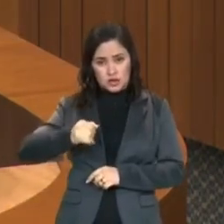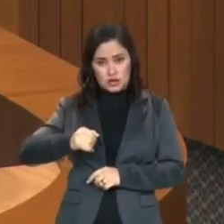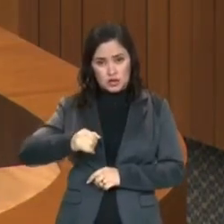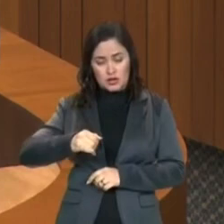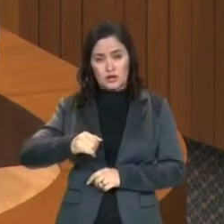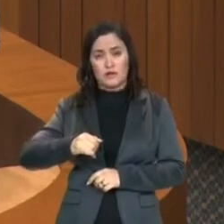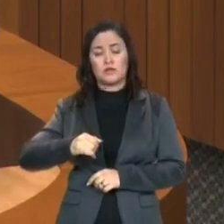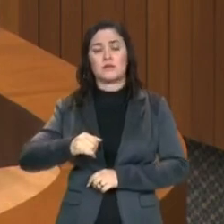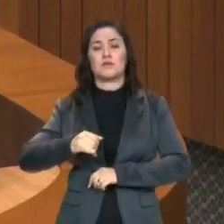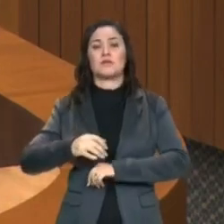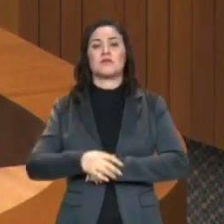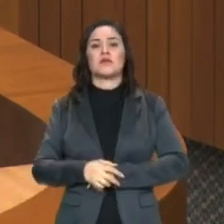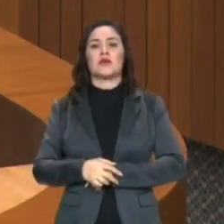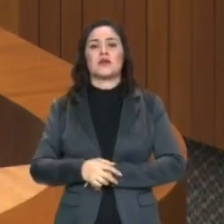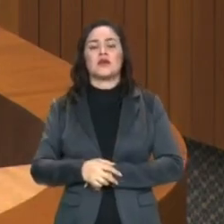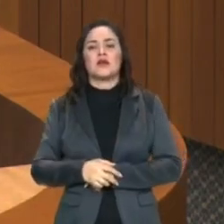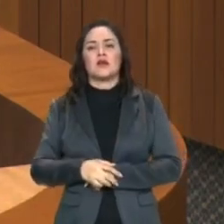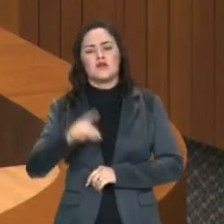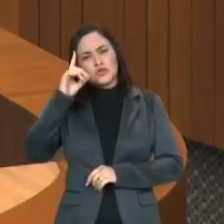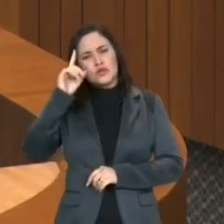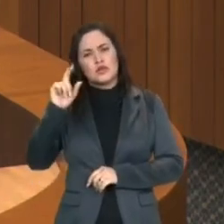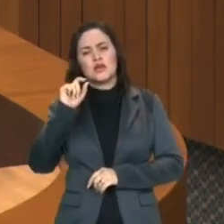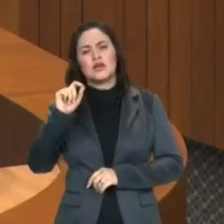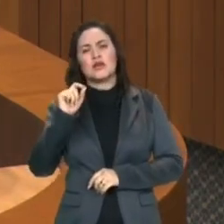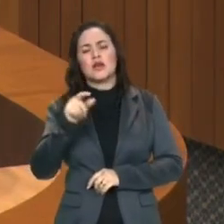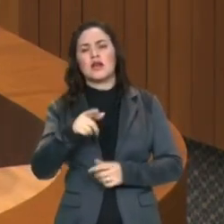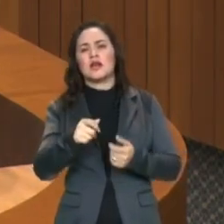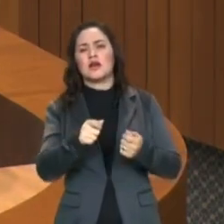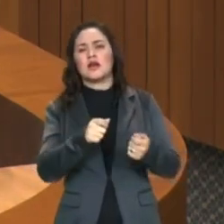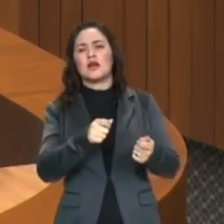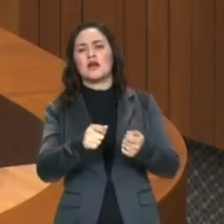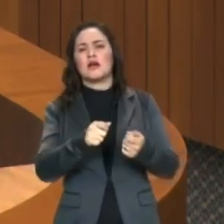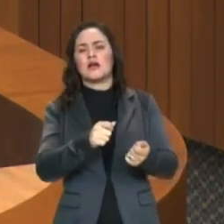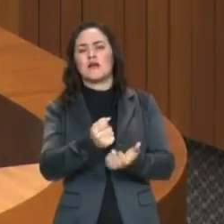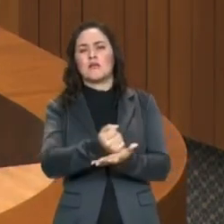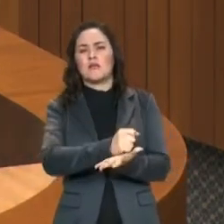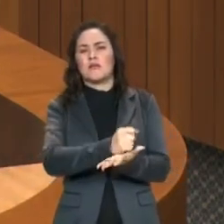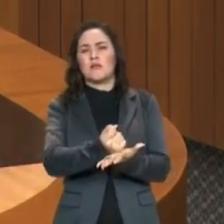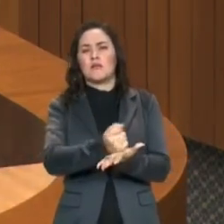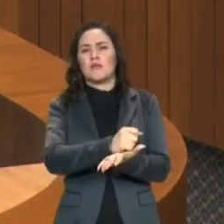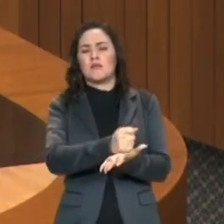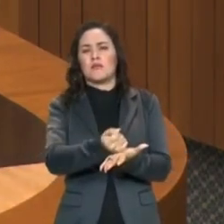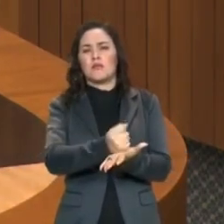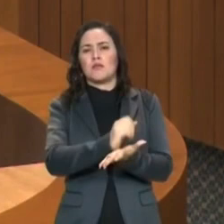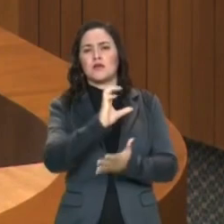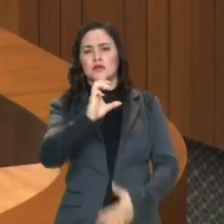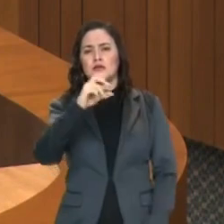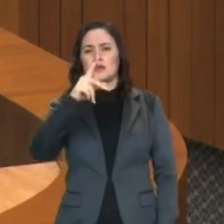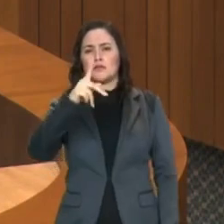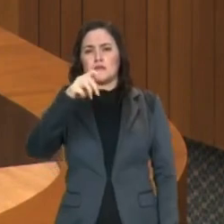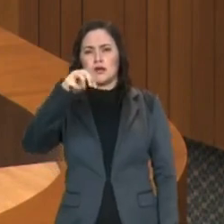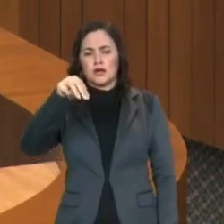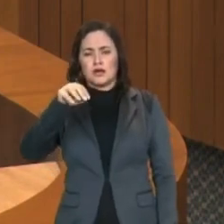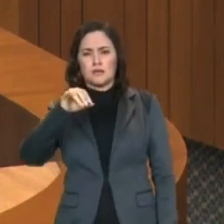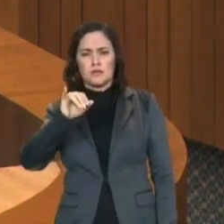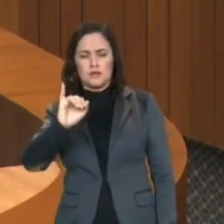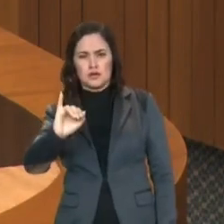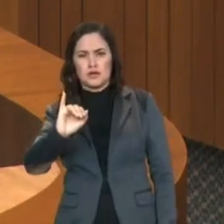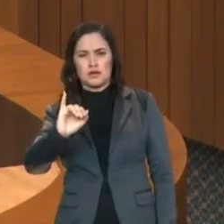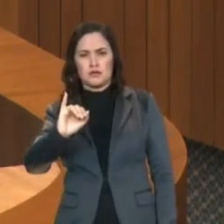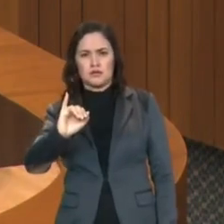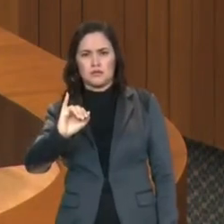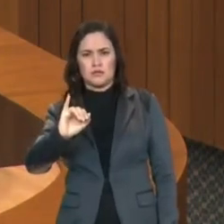CPMI, dizer que houve uma tentativa de golpe, com uma narrativa de jumento, de gente